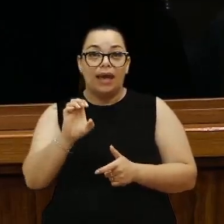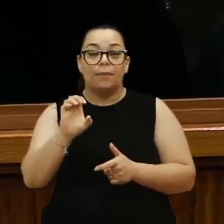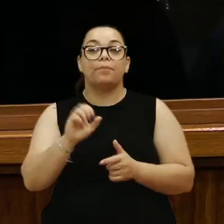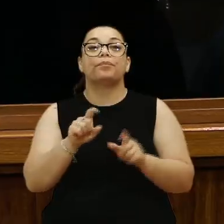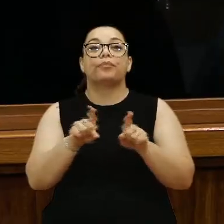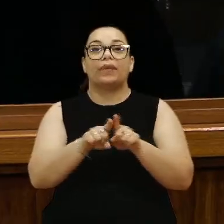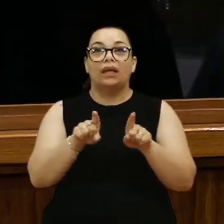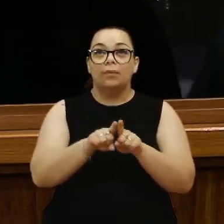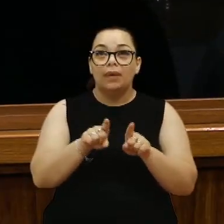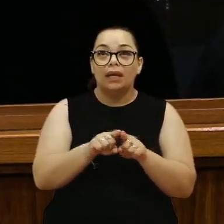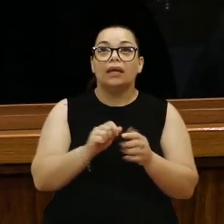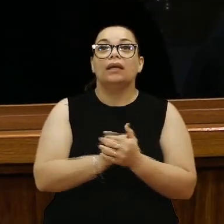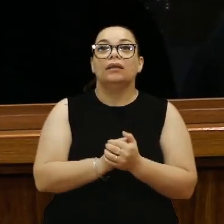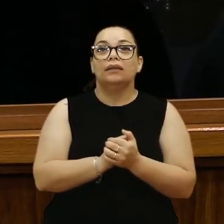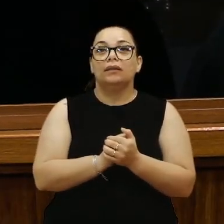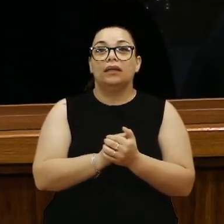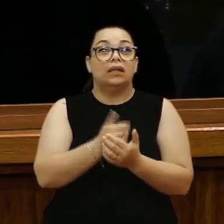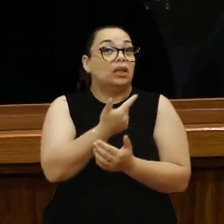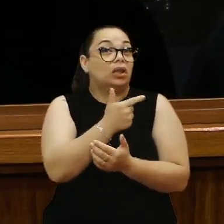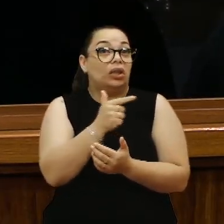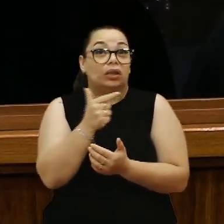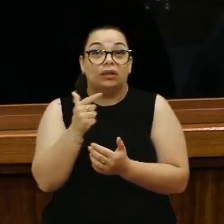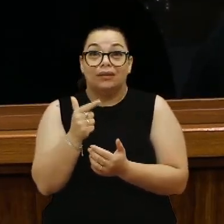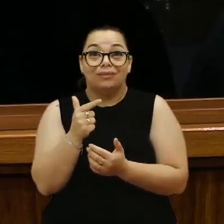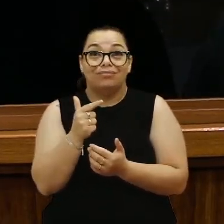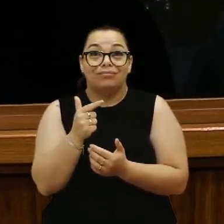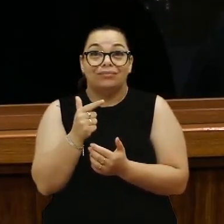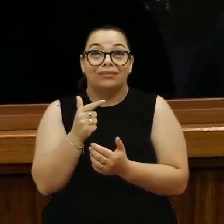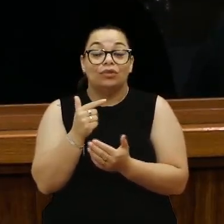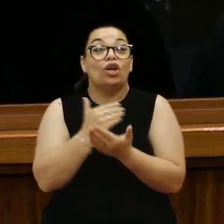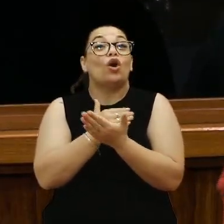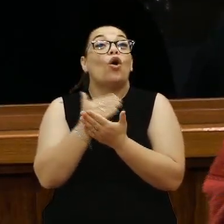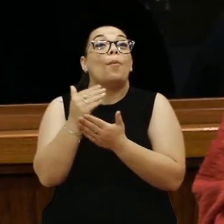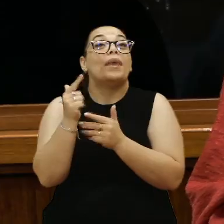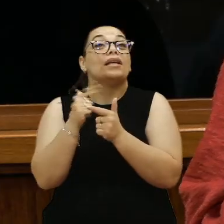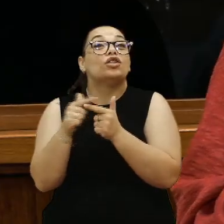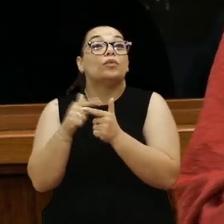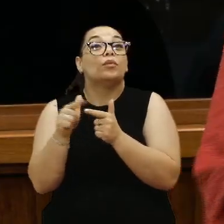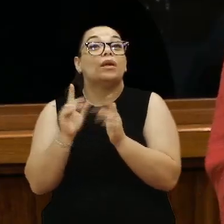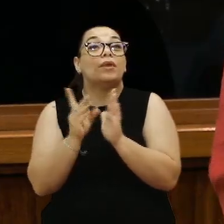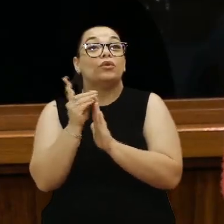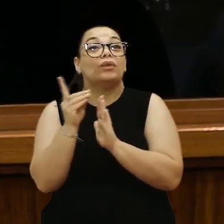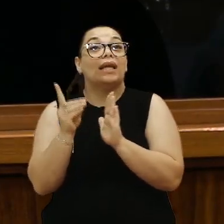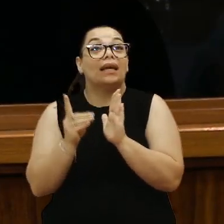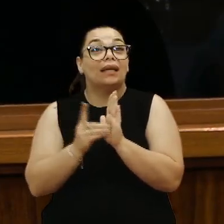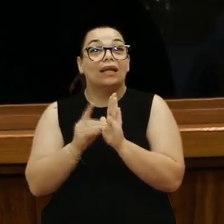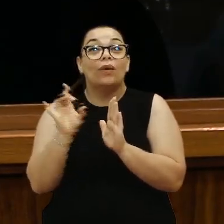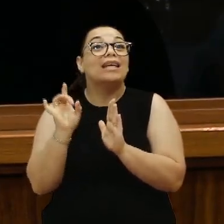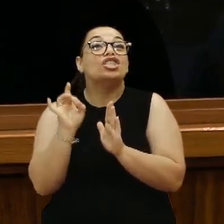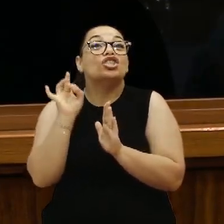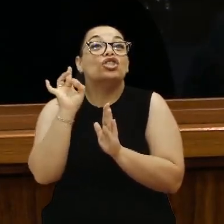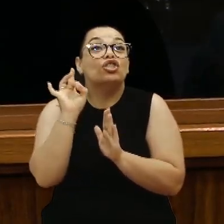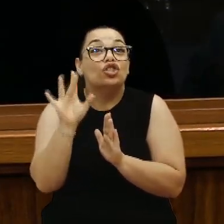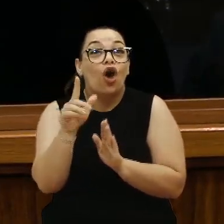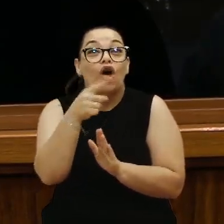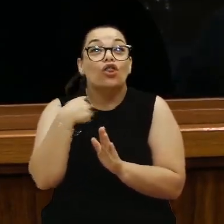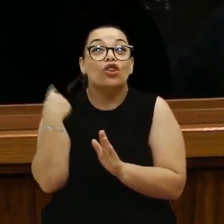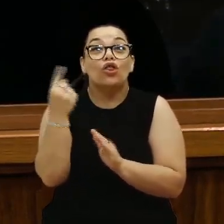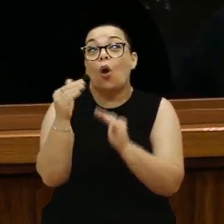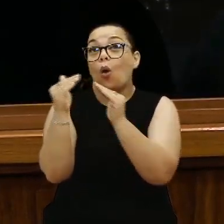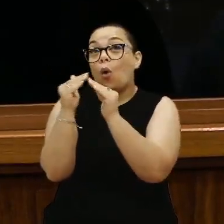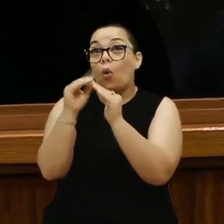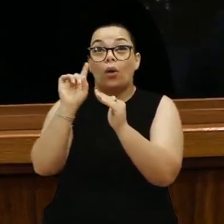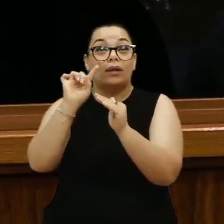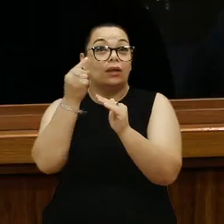Educação, e isso não houve. Então, já começa por aí o problema do decreto, porque não é só a questão da gente concordar